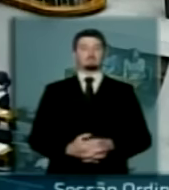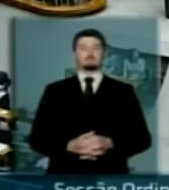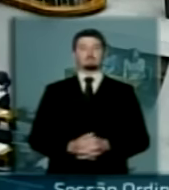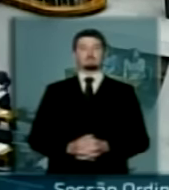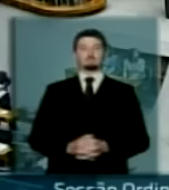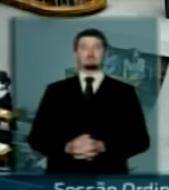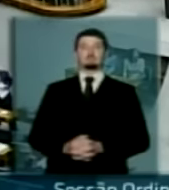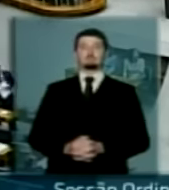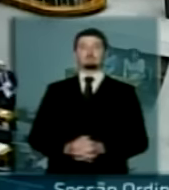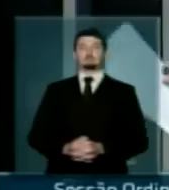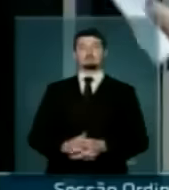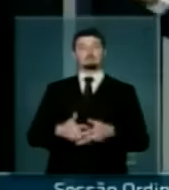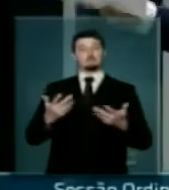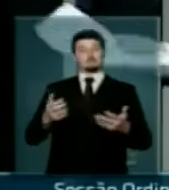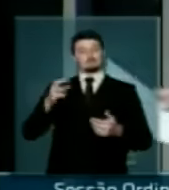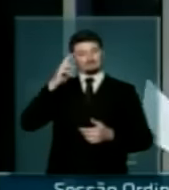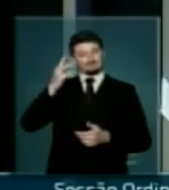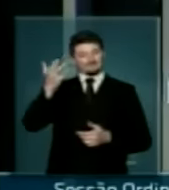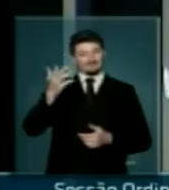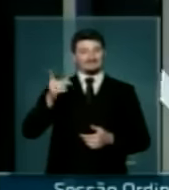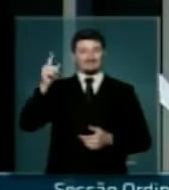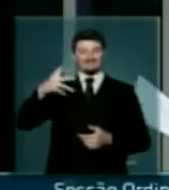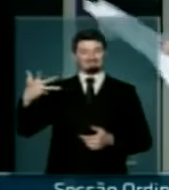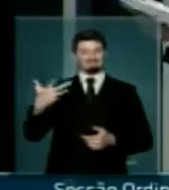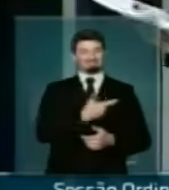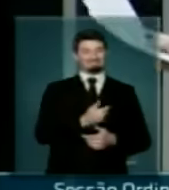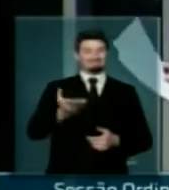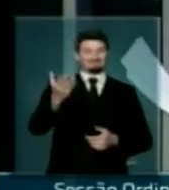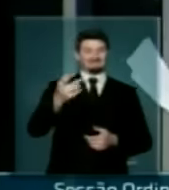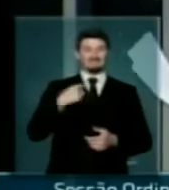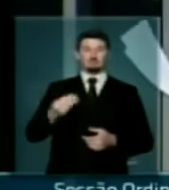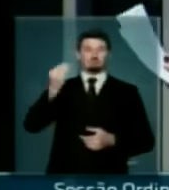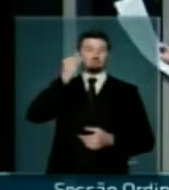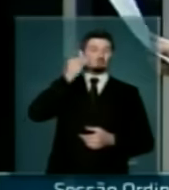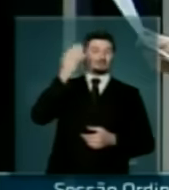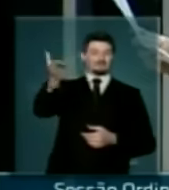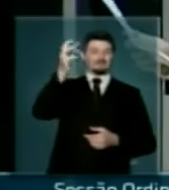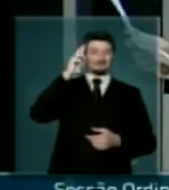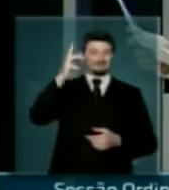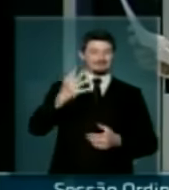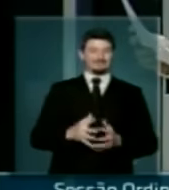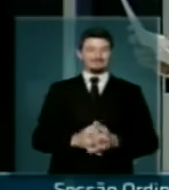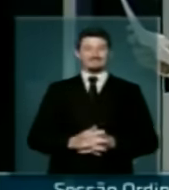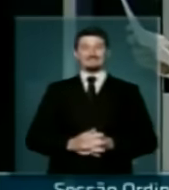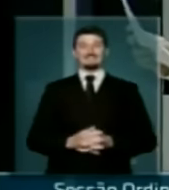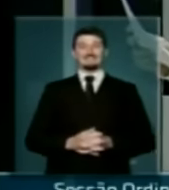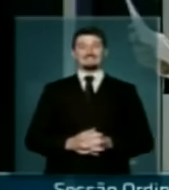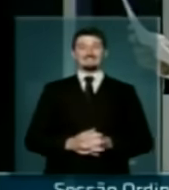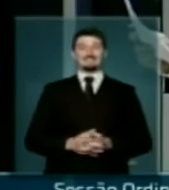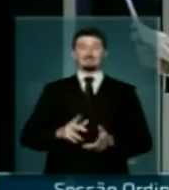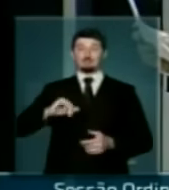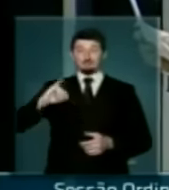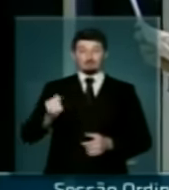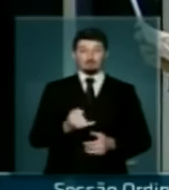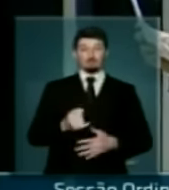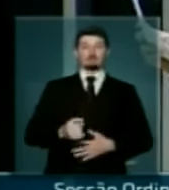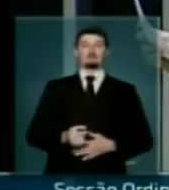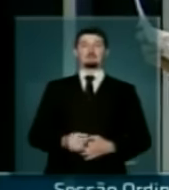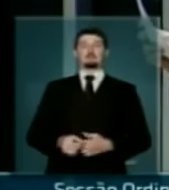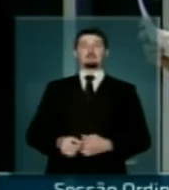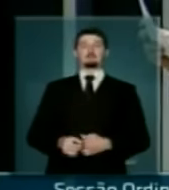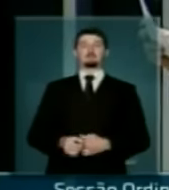Um som. É por isso que o senhor é a excelência que é. Vou lhe dar um beijo assim que terminar esse pronunciamento, viu? Aproveito essa oportunidade